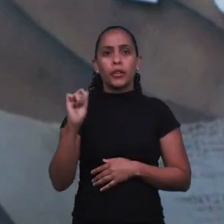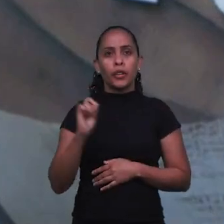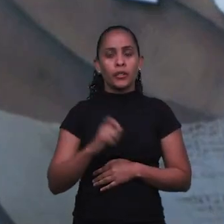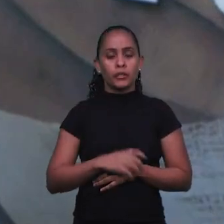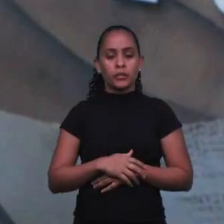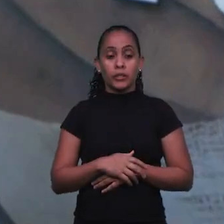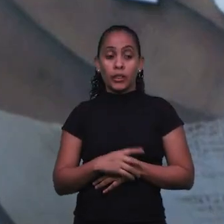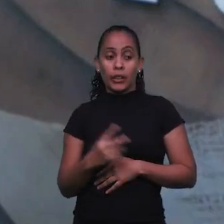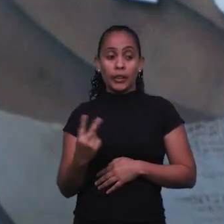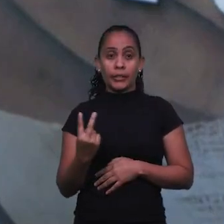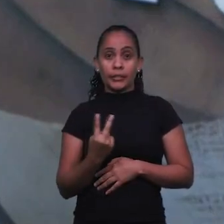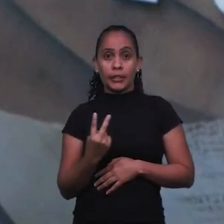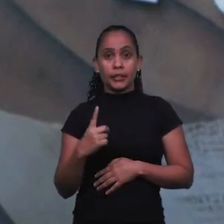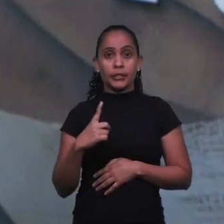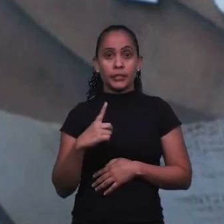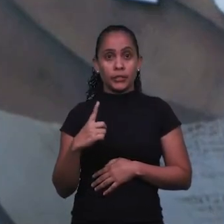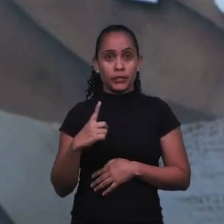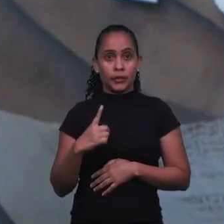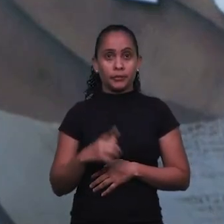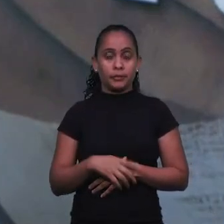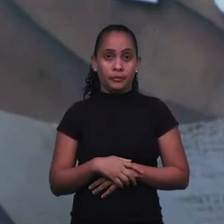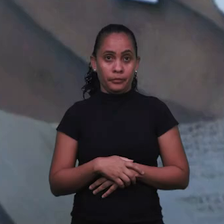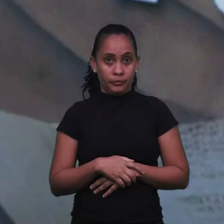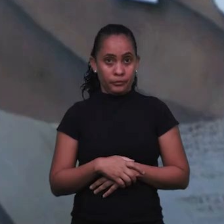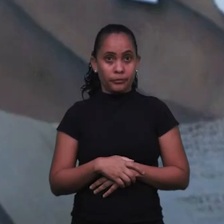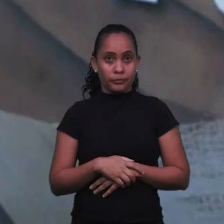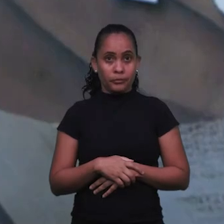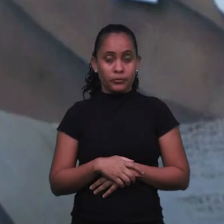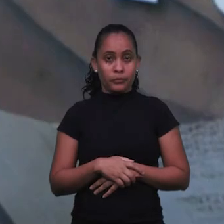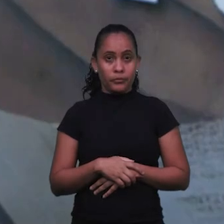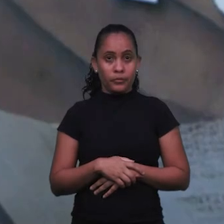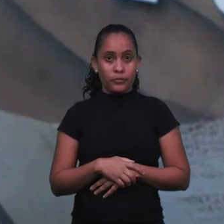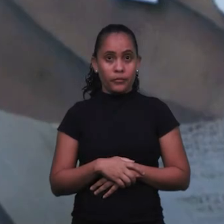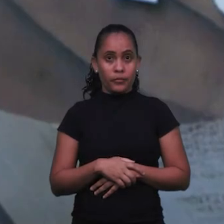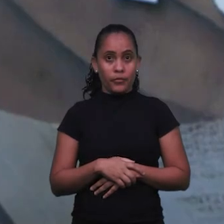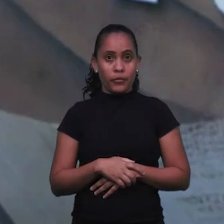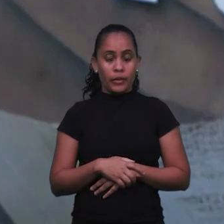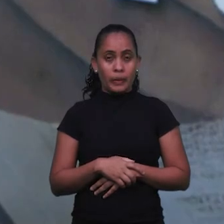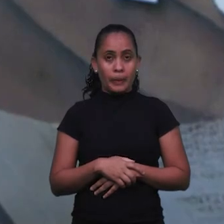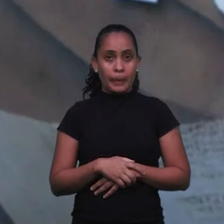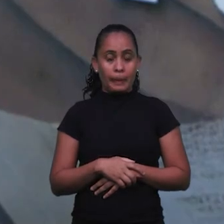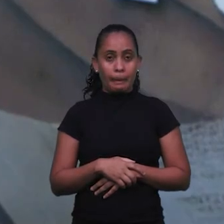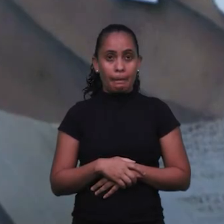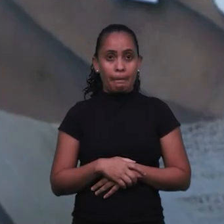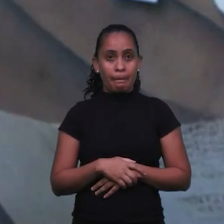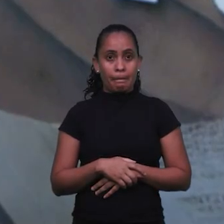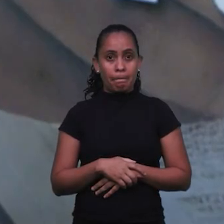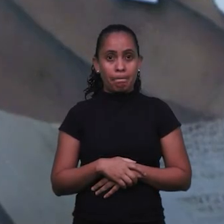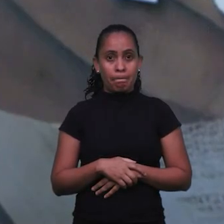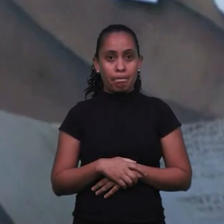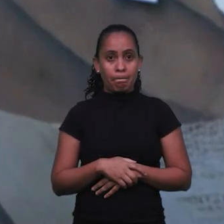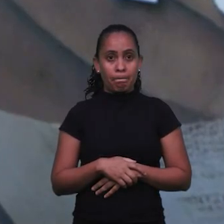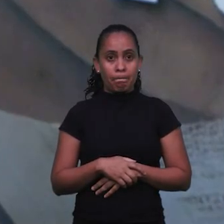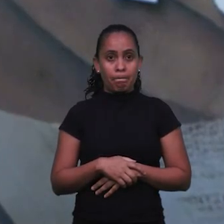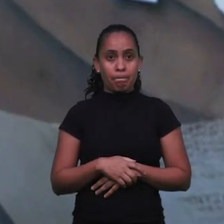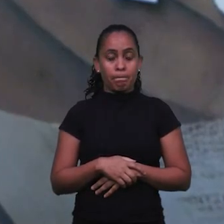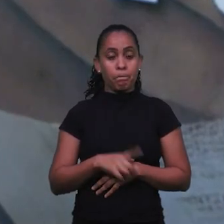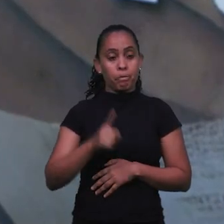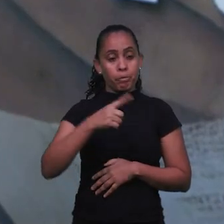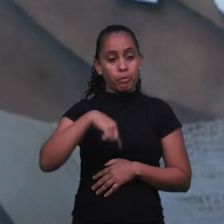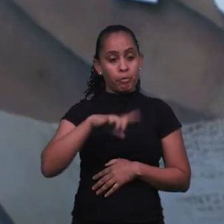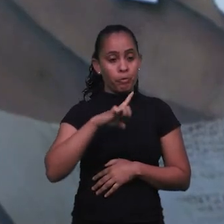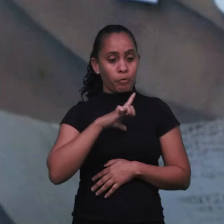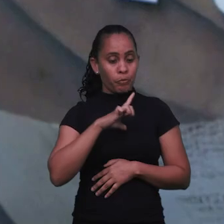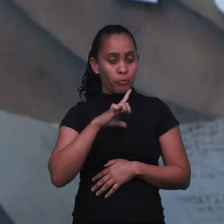existe entre eles uma certa, os chamados conservadores, há uma certa, eles têm uma